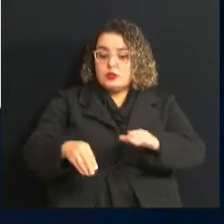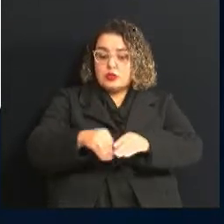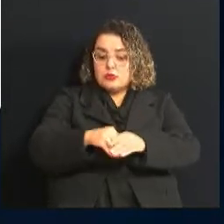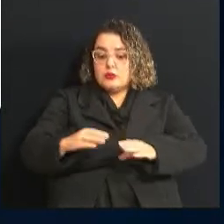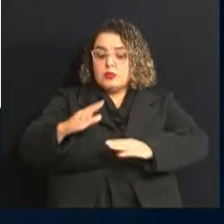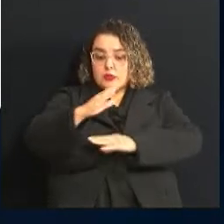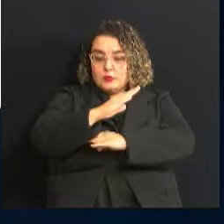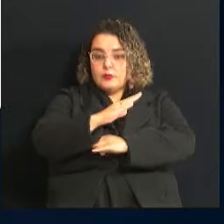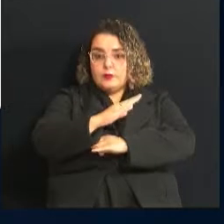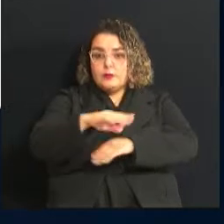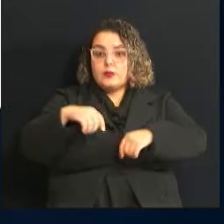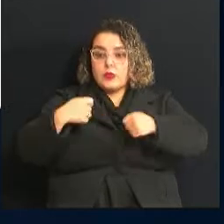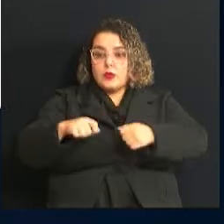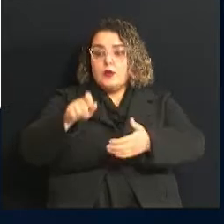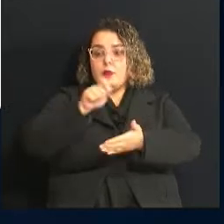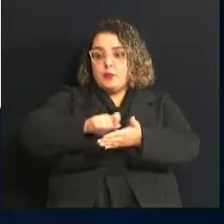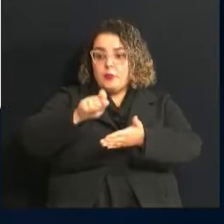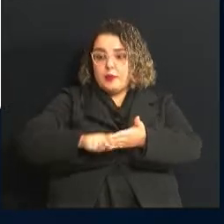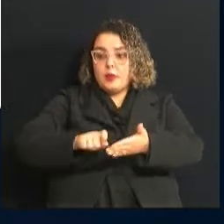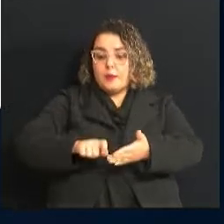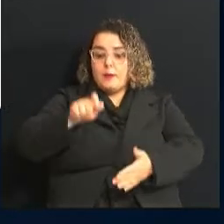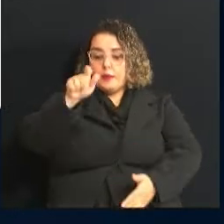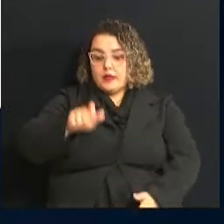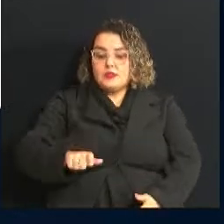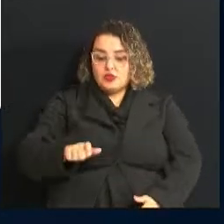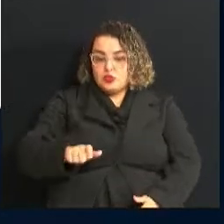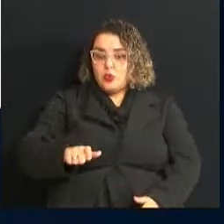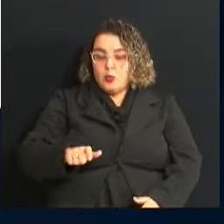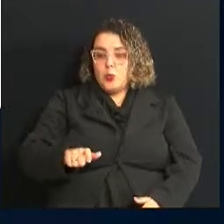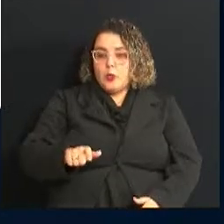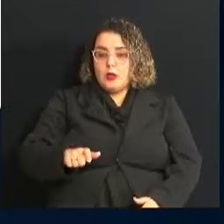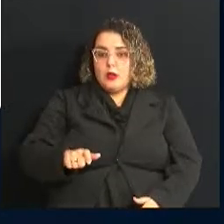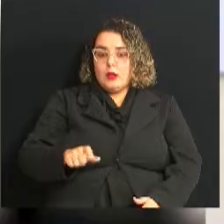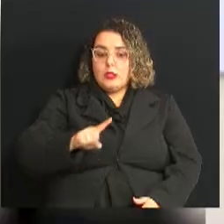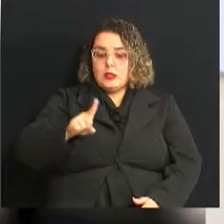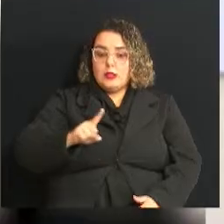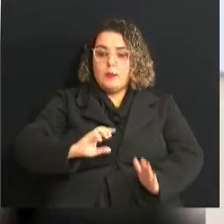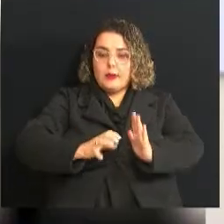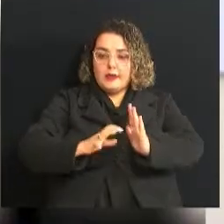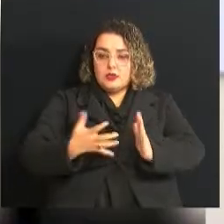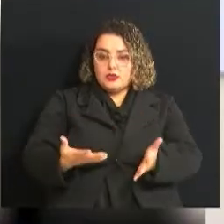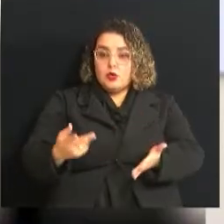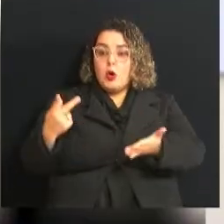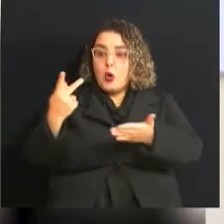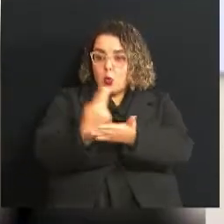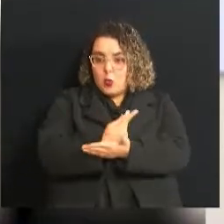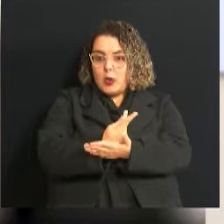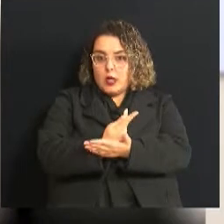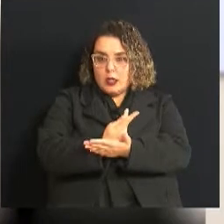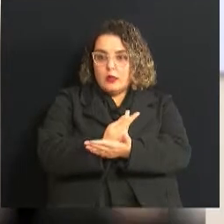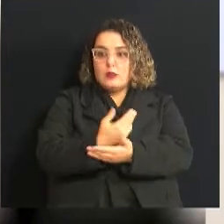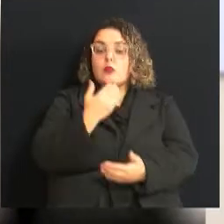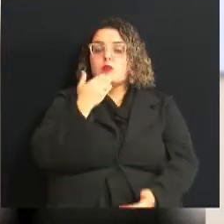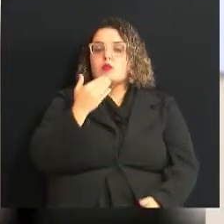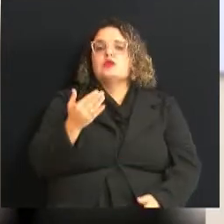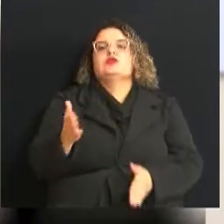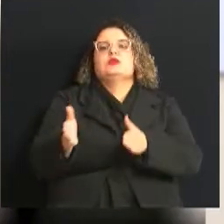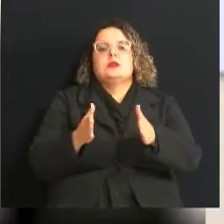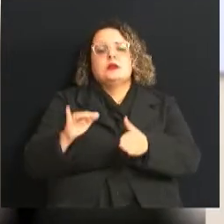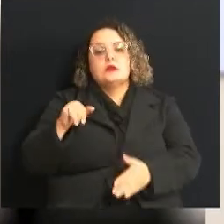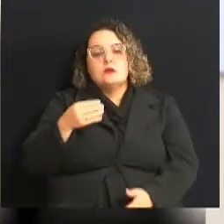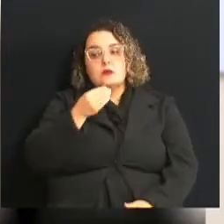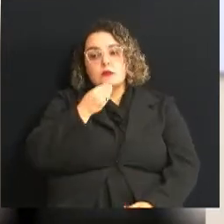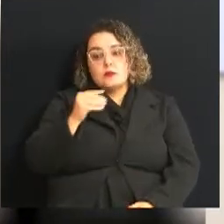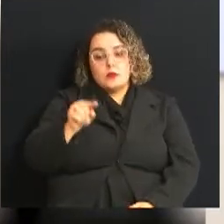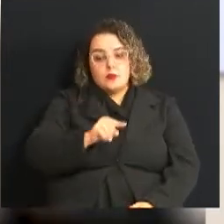têm que ser assinado por pessoa física. Com erro na formatação do processo, o pedido, naquela oportunidade, foi negado